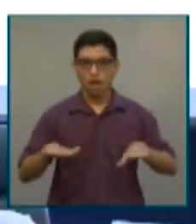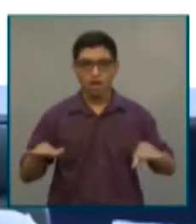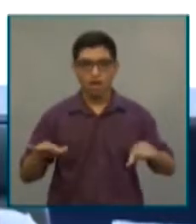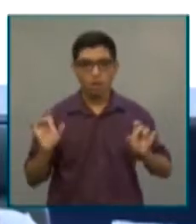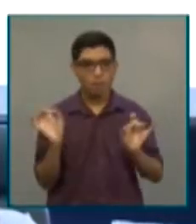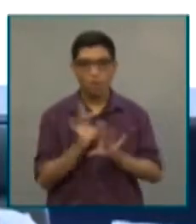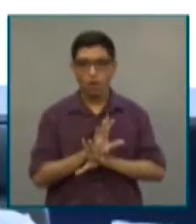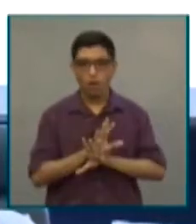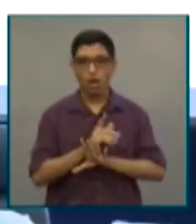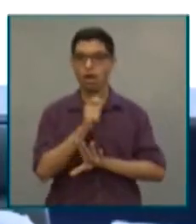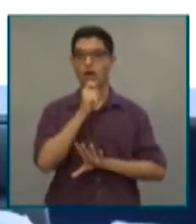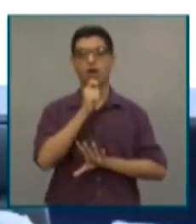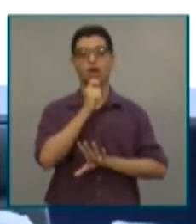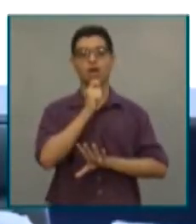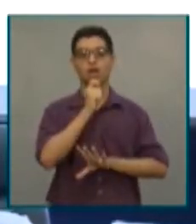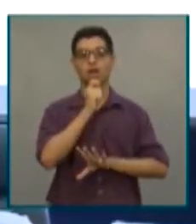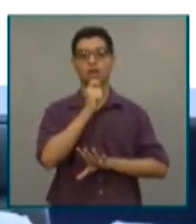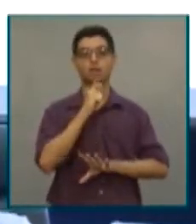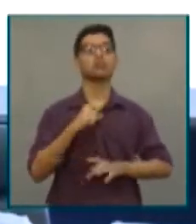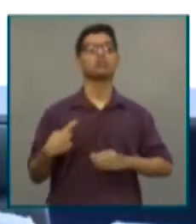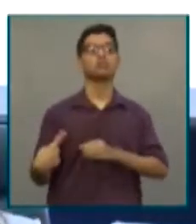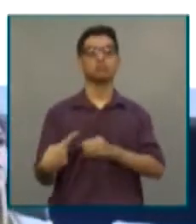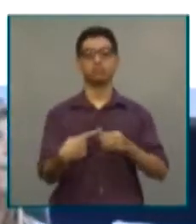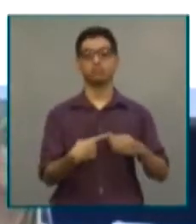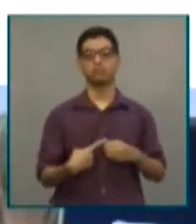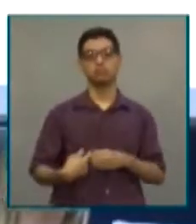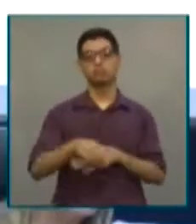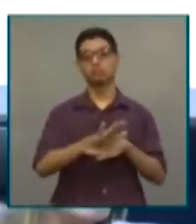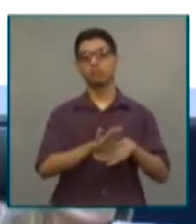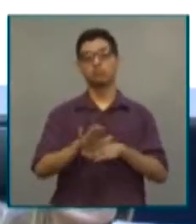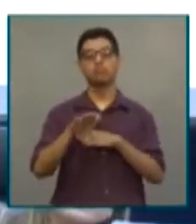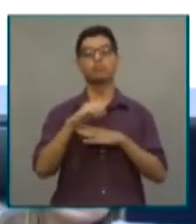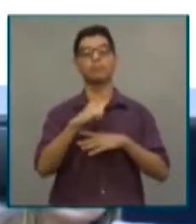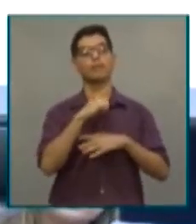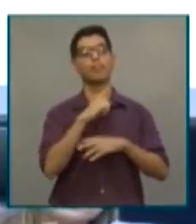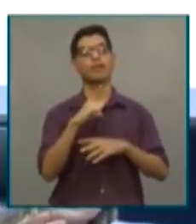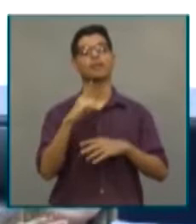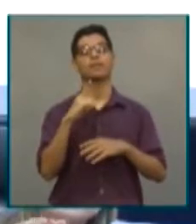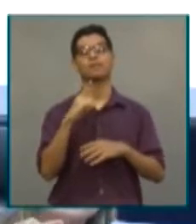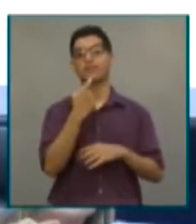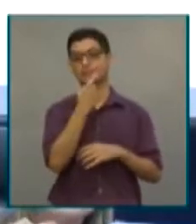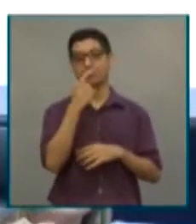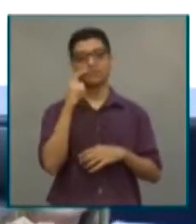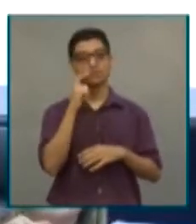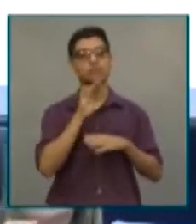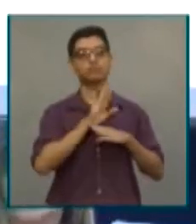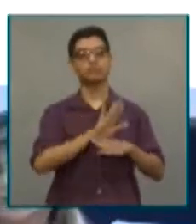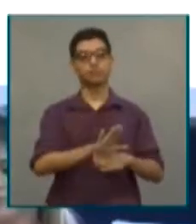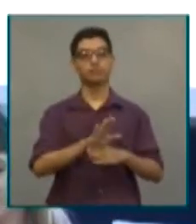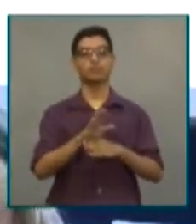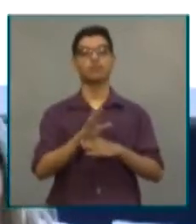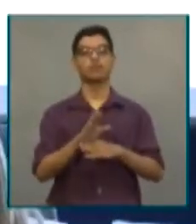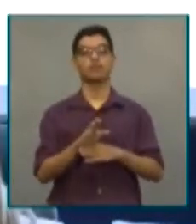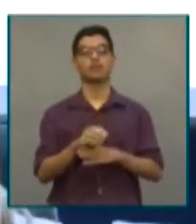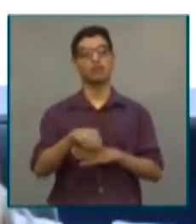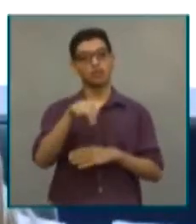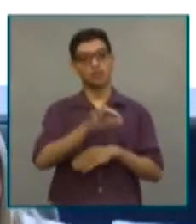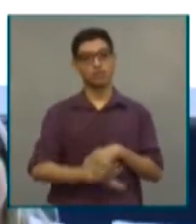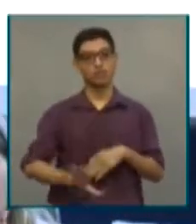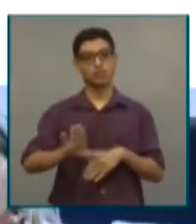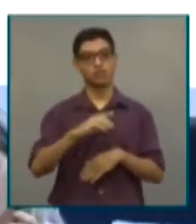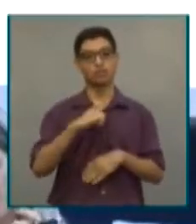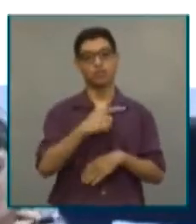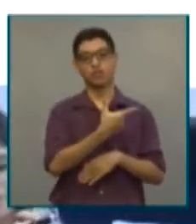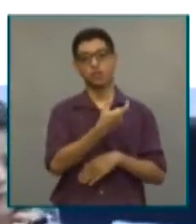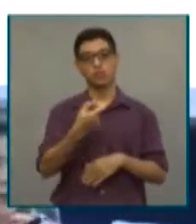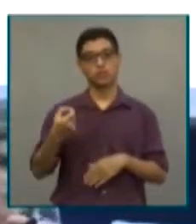restringia a Fortaleza. Hoje nós temos um plano odontológico nacional. Trocamos 4 dentistas empregados por mais de 200 consultórios credenciados em